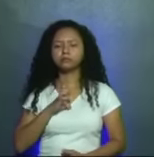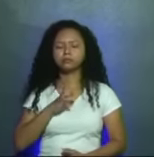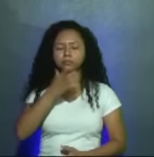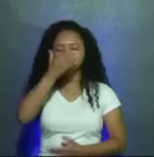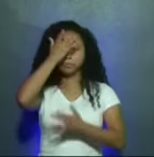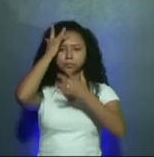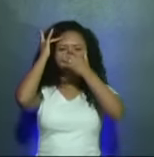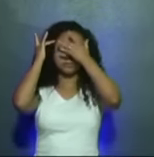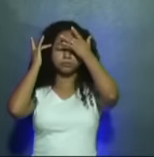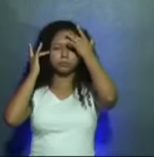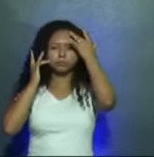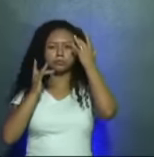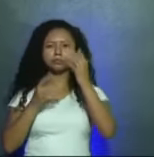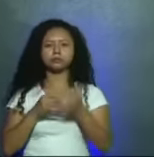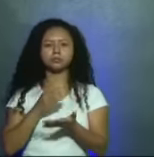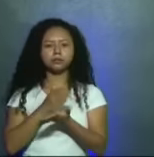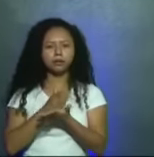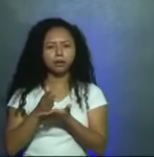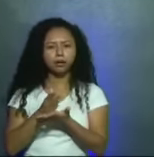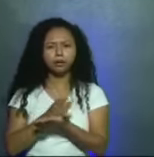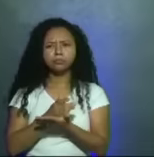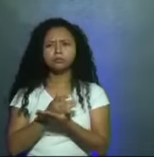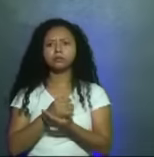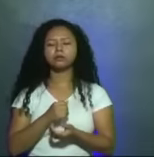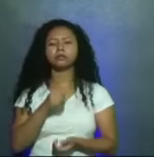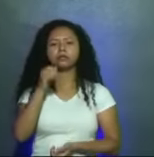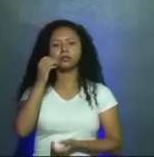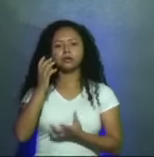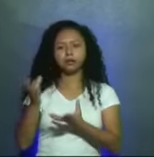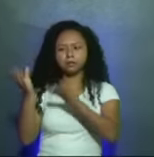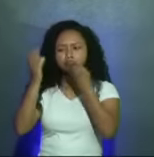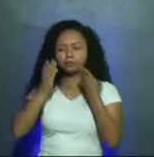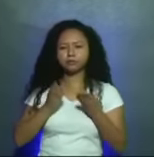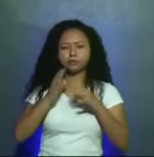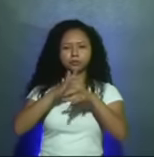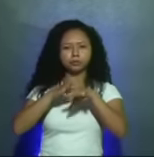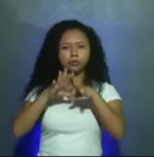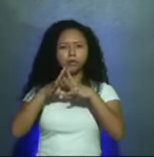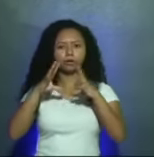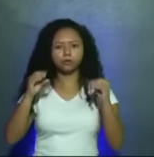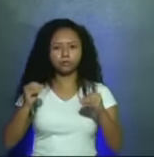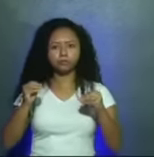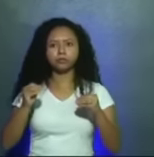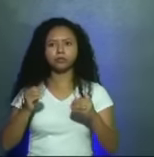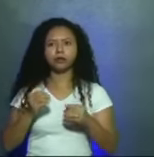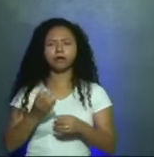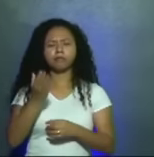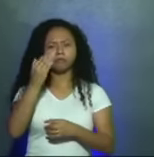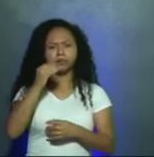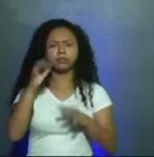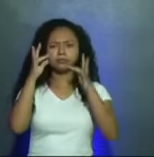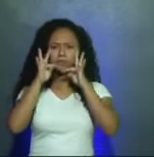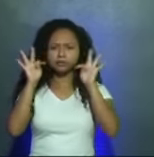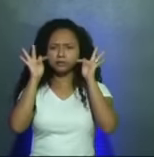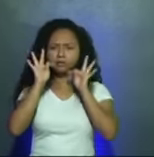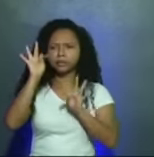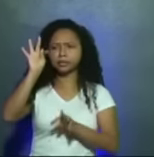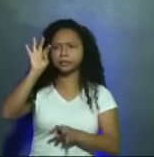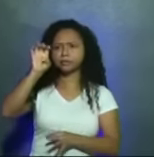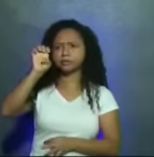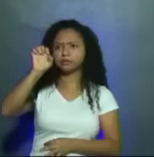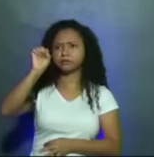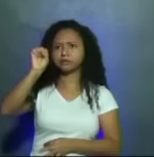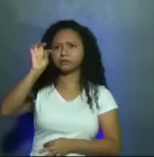hoje? Alguém recebeu a sua cura? Aleluia! Quem recebeu a sua cura, vem até aqui. O pastor Ricardo está